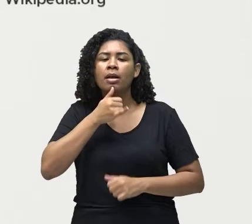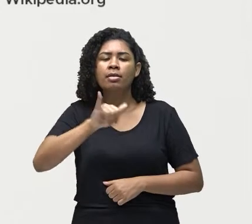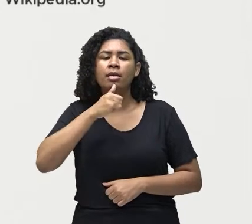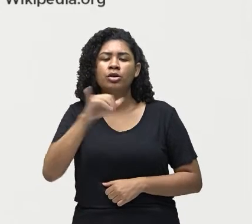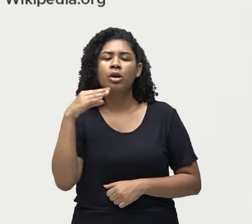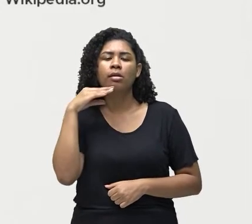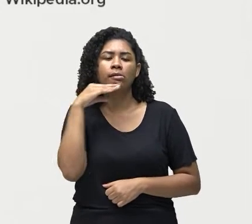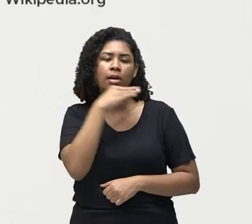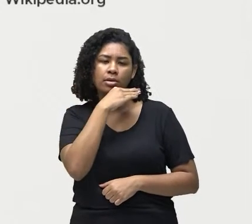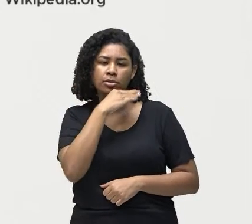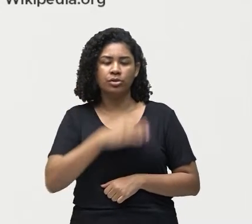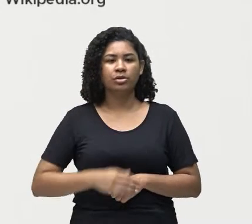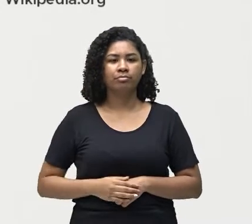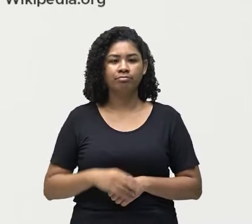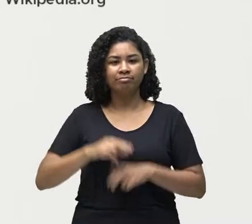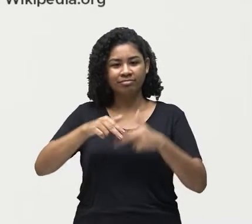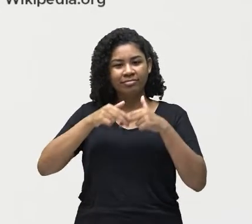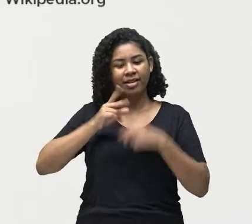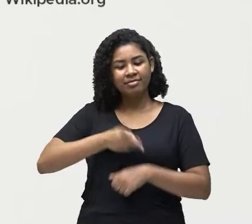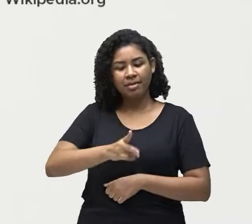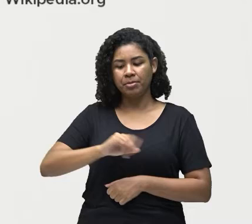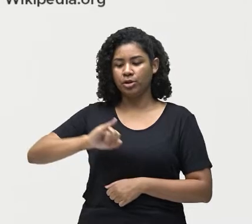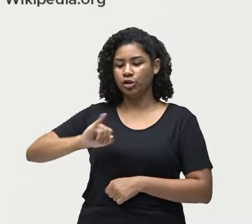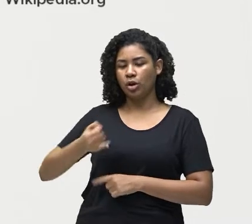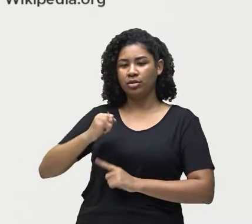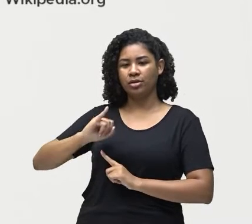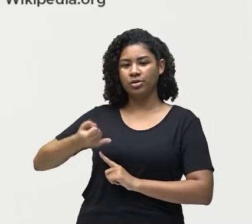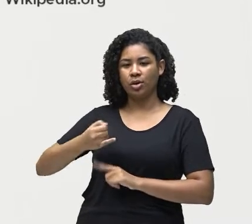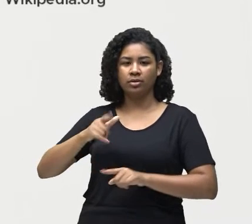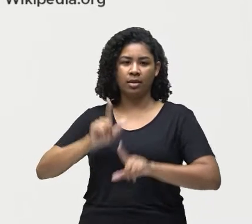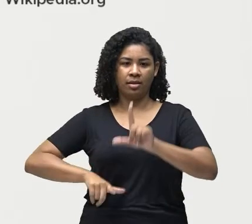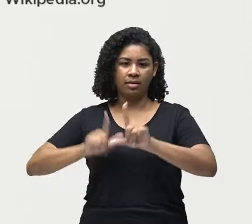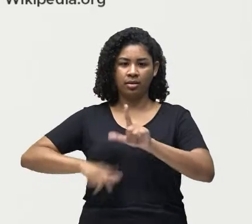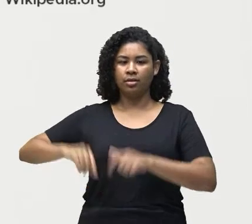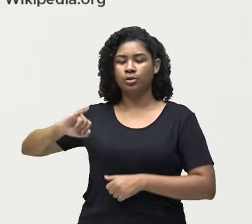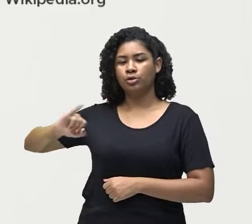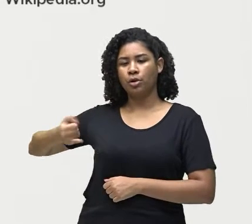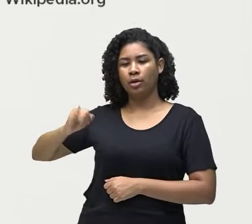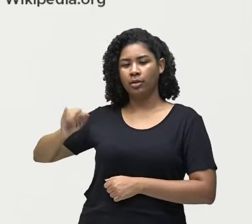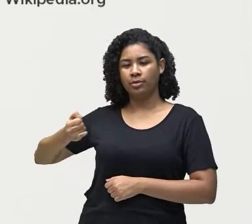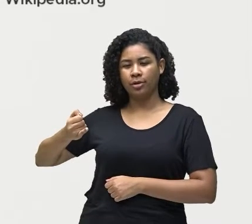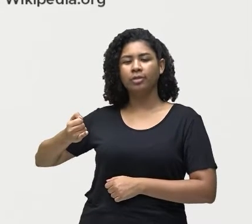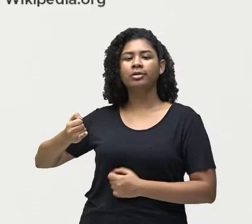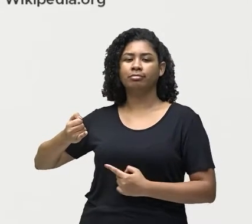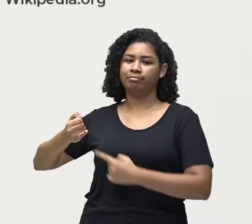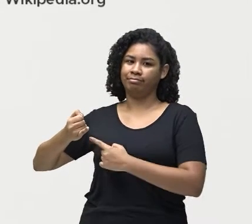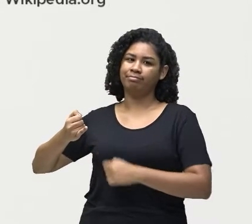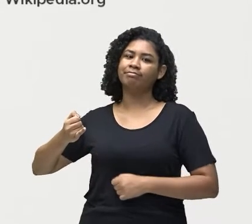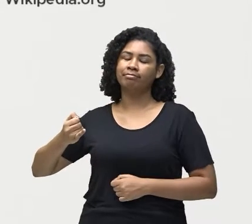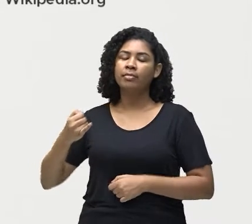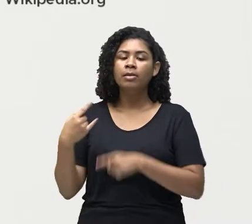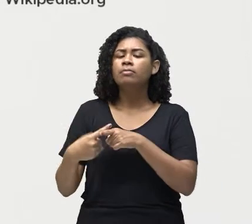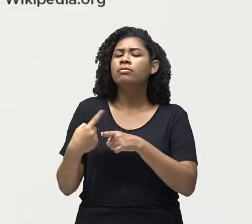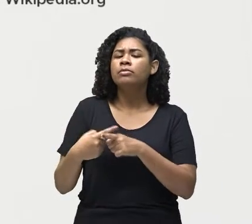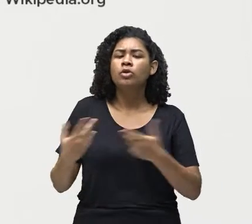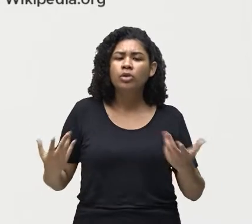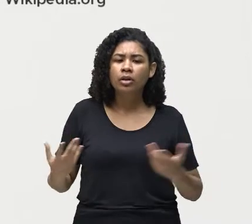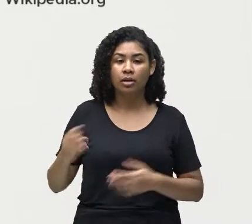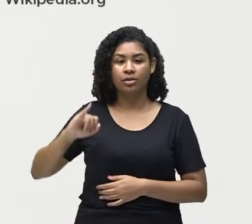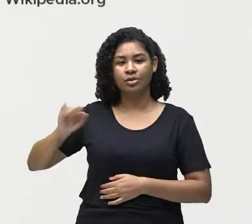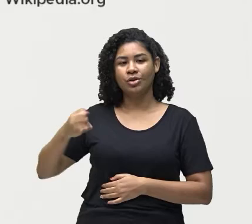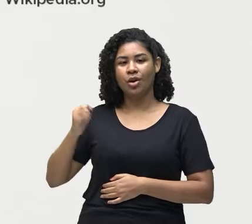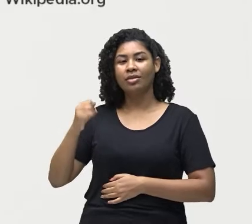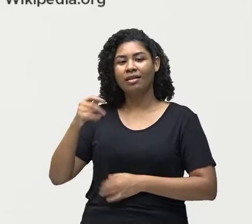uma unidade de medida, e a sua representação, o seu símbolo é esse J em maiúsculo, porque é o